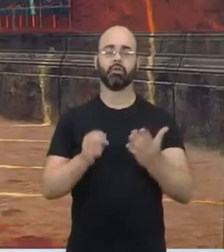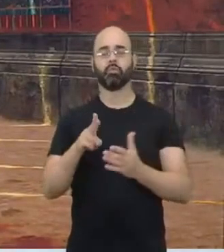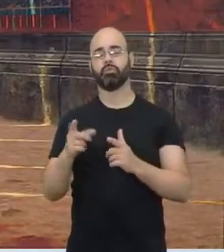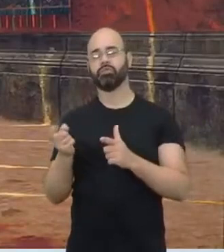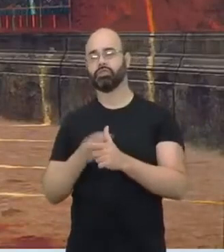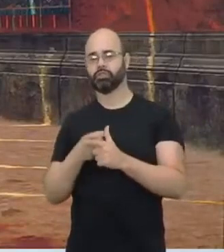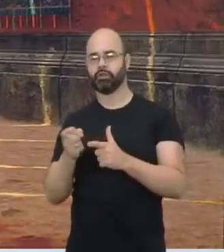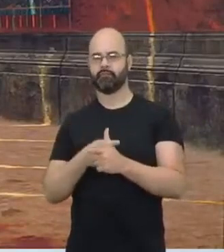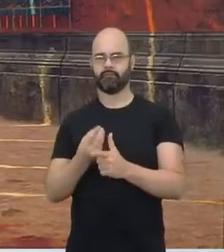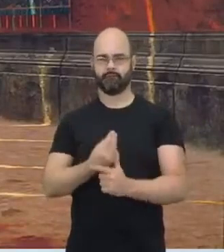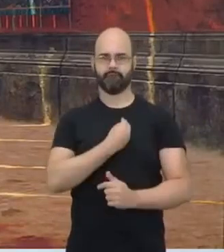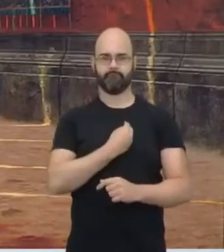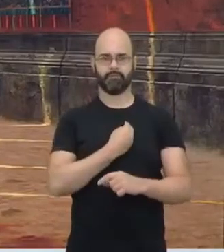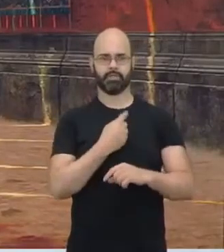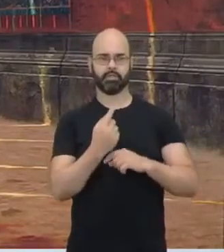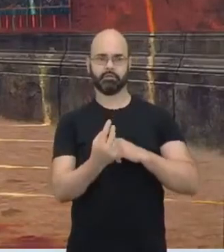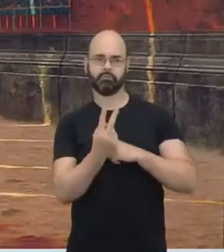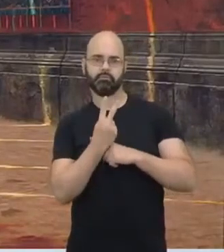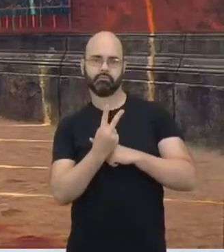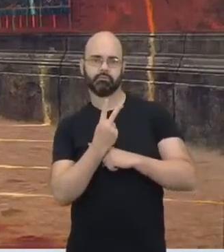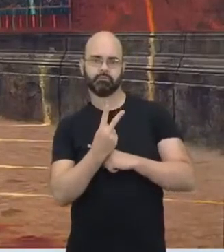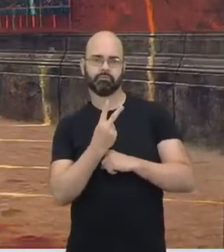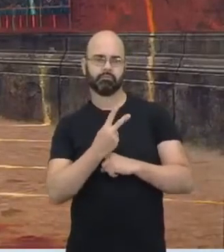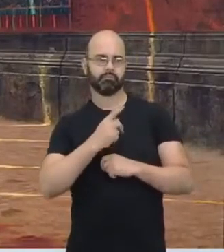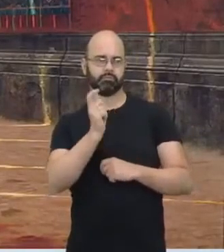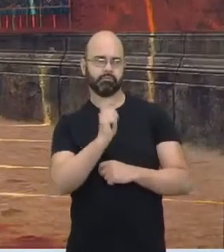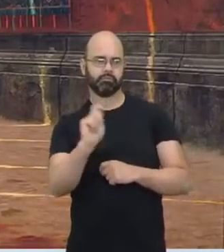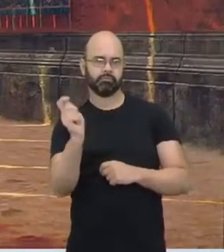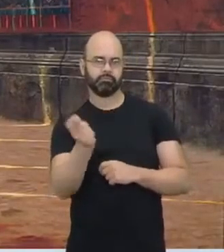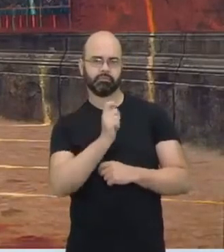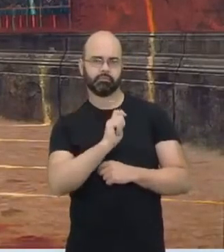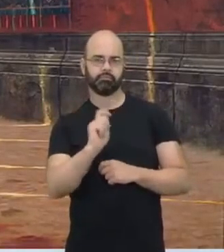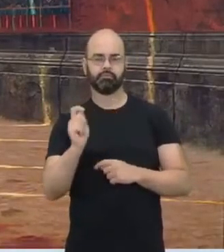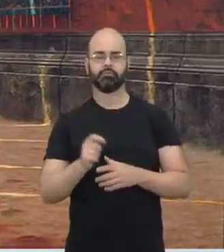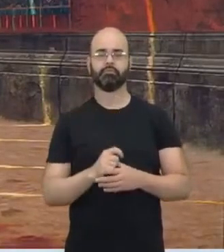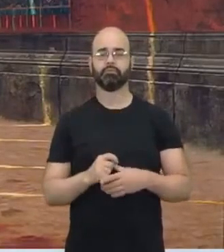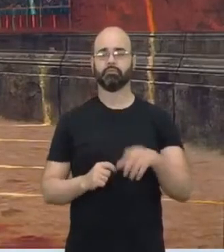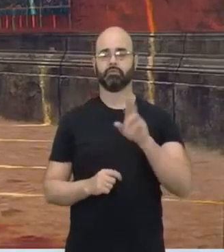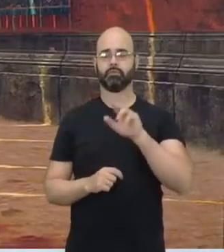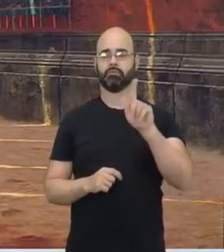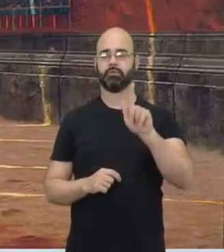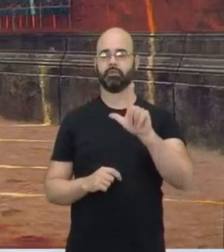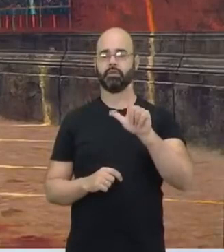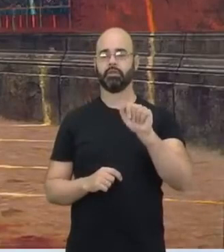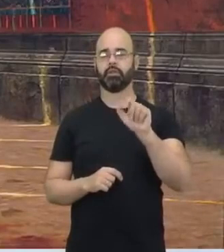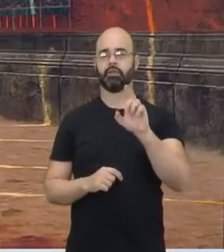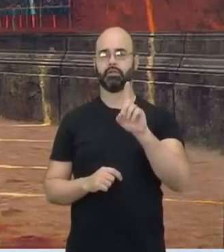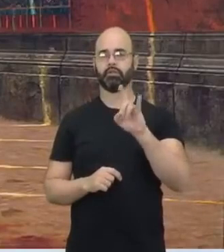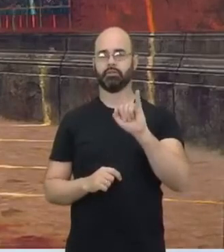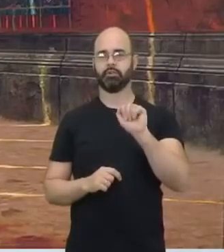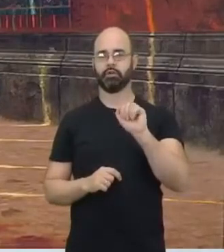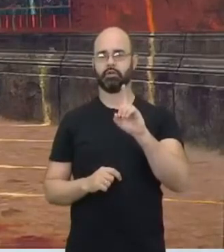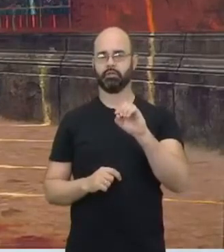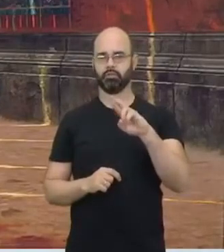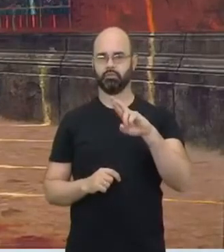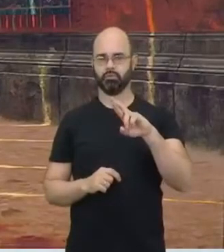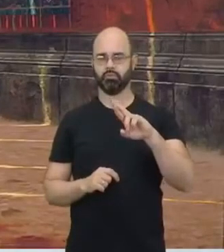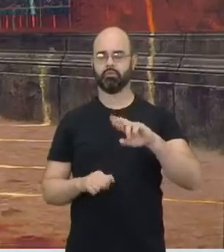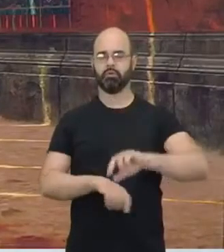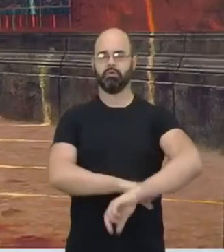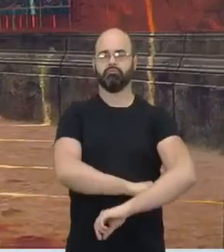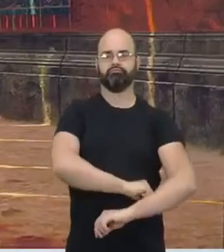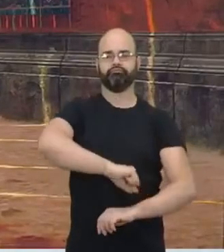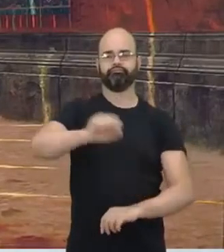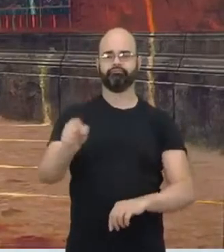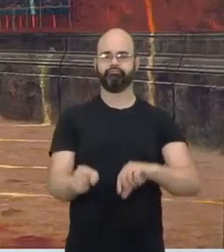por sua vida. Aí o Pro José Luiz está dizendo aqui, né? Que eles, o nome gladiador é devido a essa espada que eles carregavam, né? E